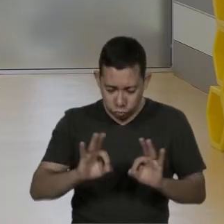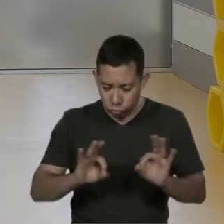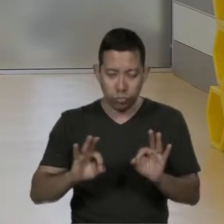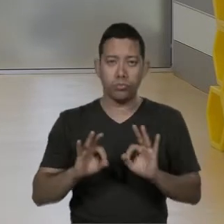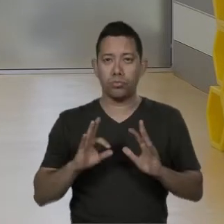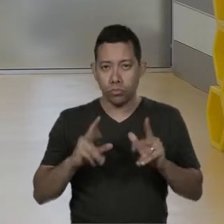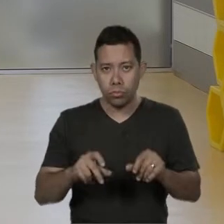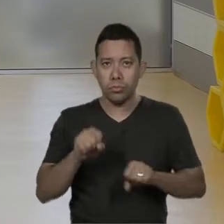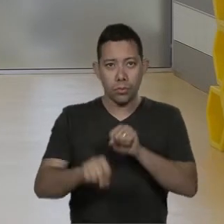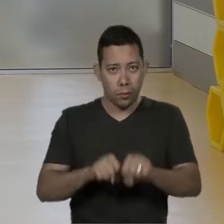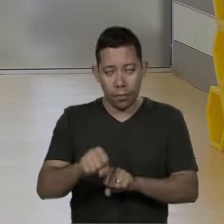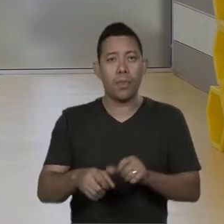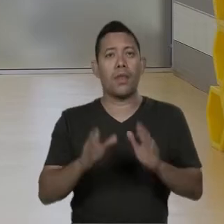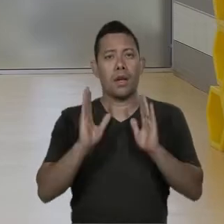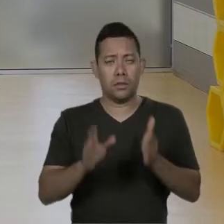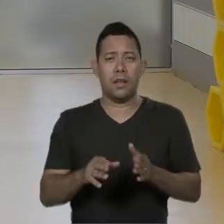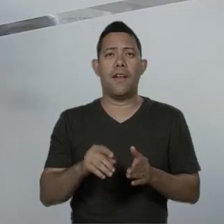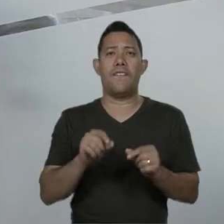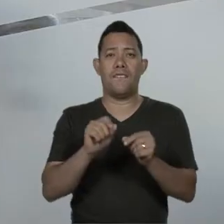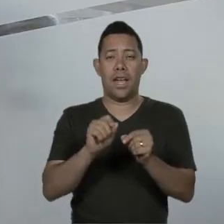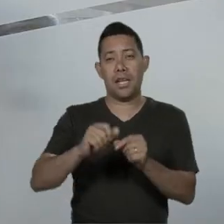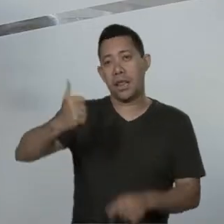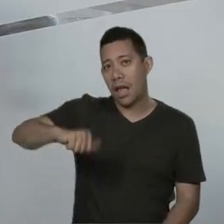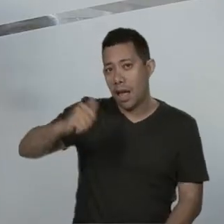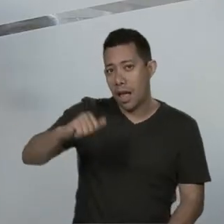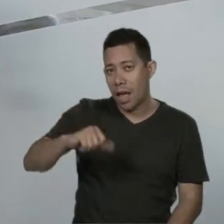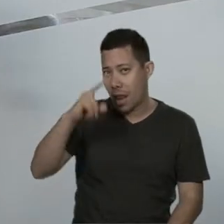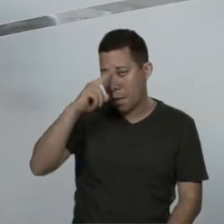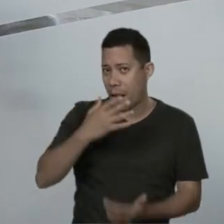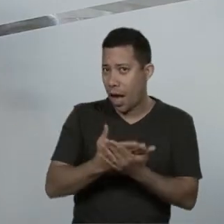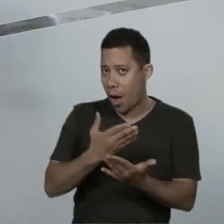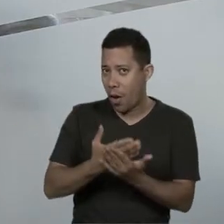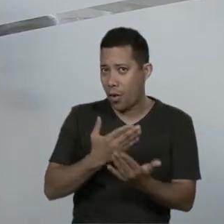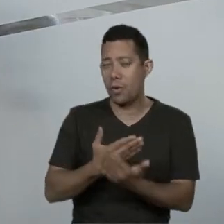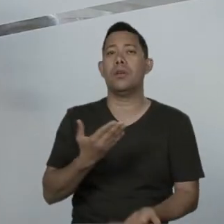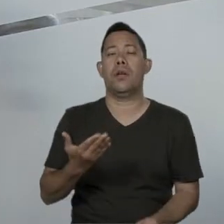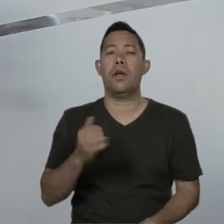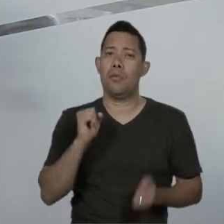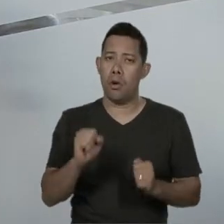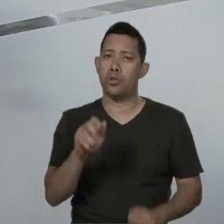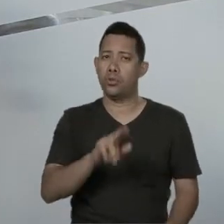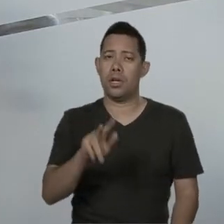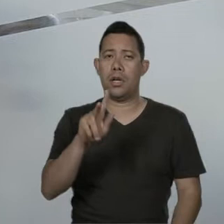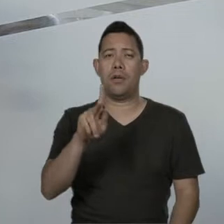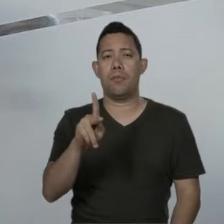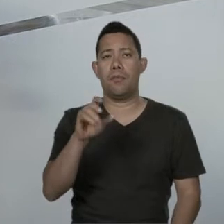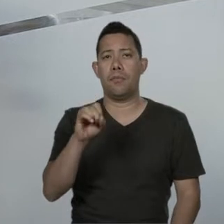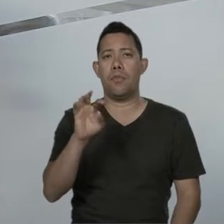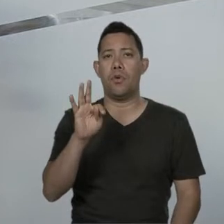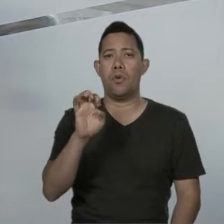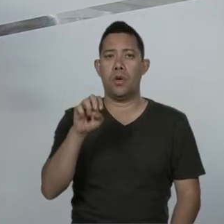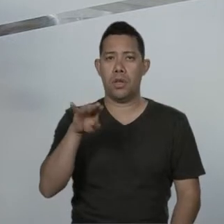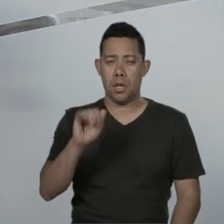E se você realizou o teste de FTP da aula do Arthur e do Fábio, pode usar a potência para controlar o